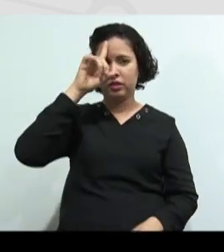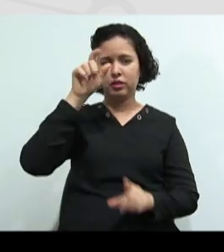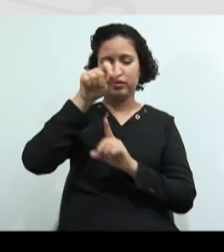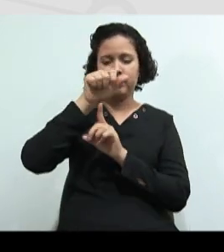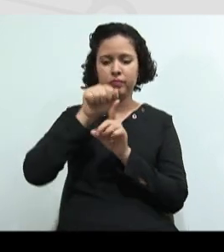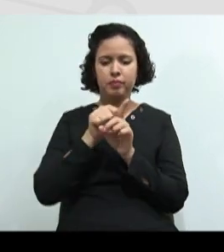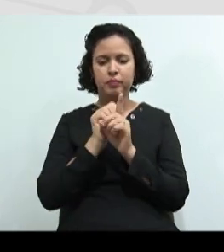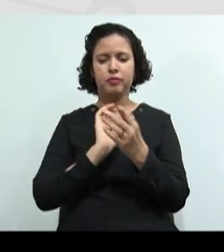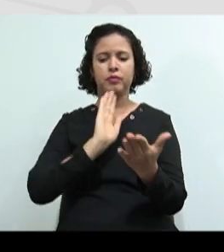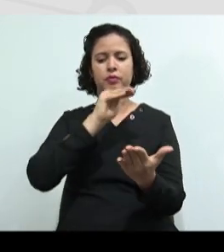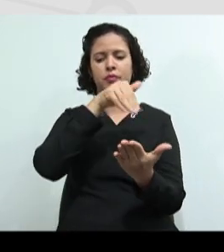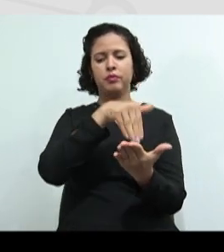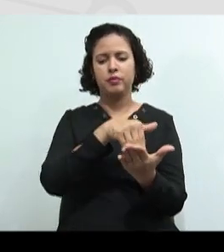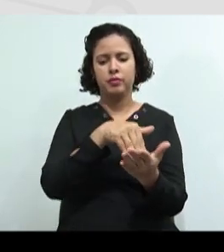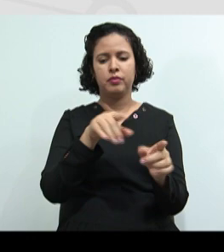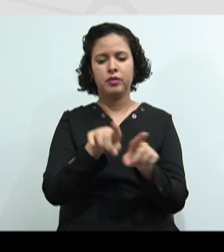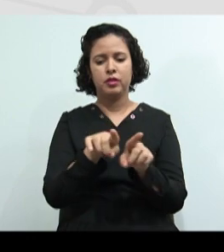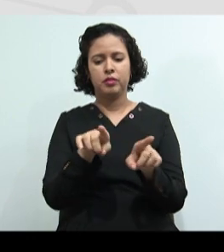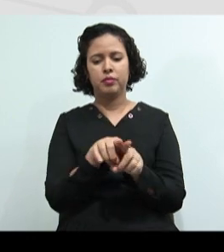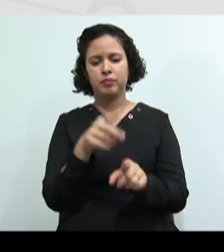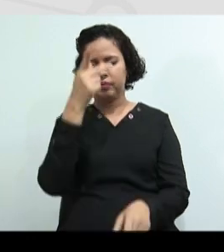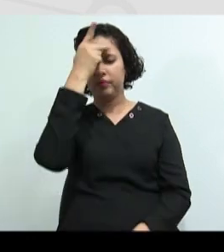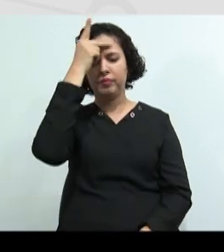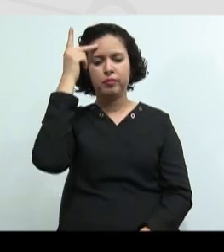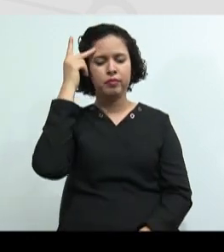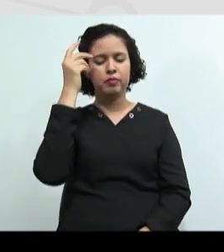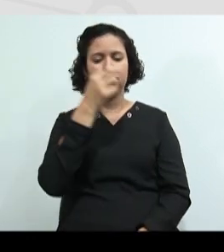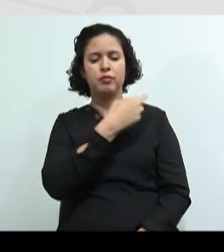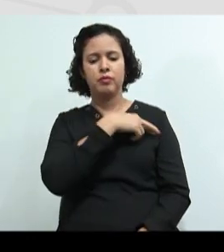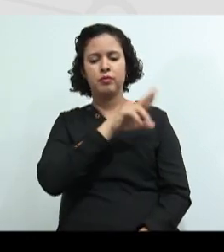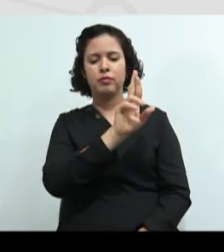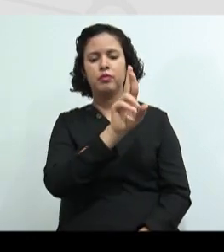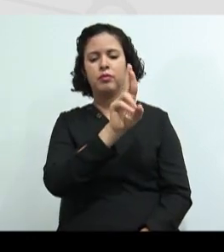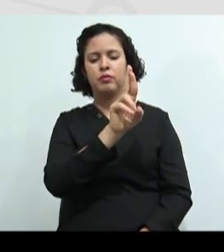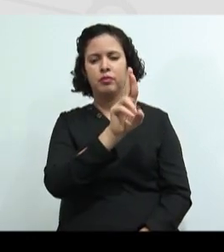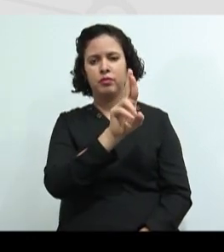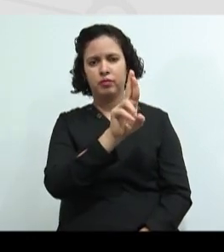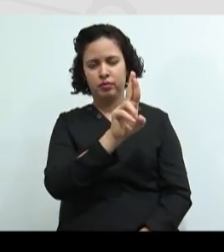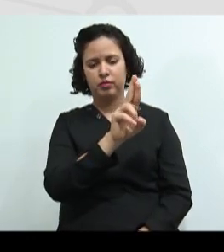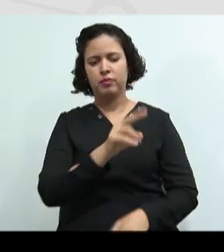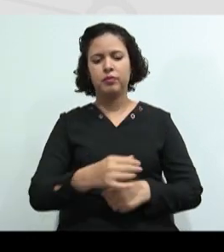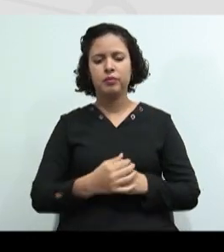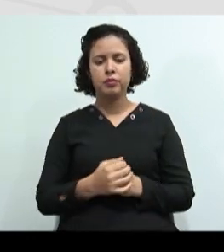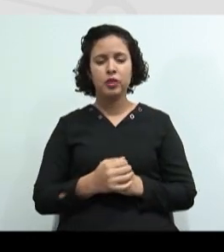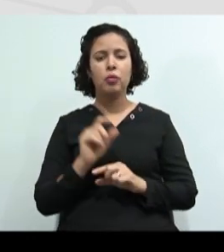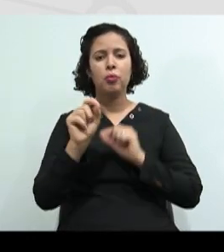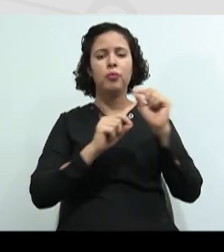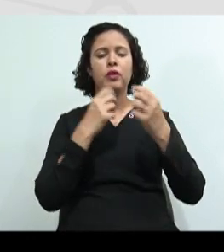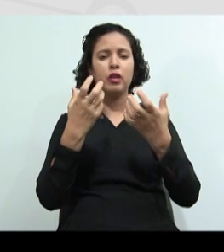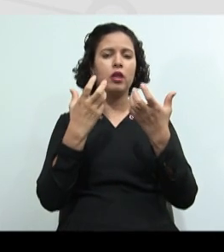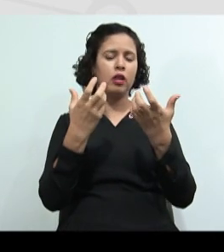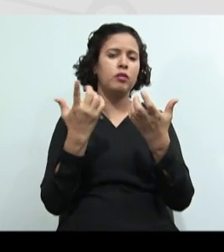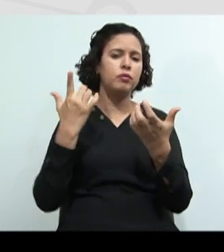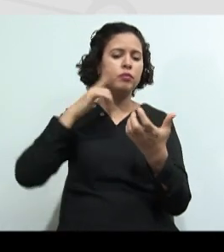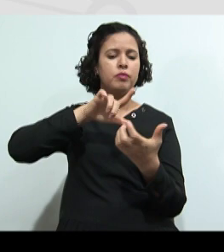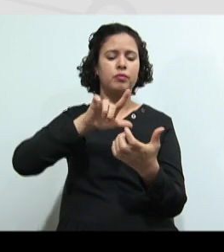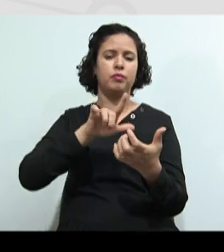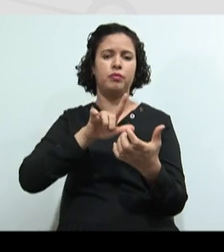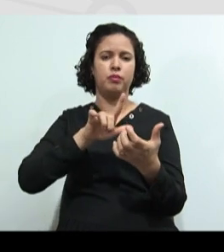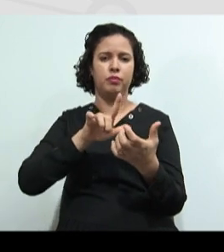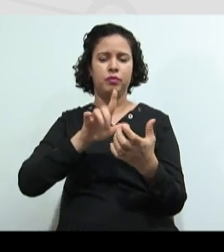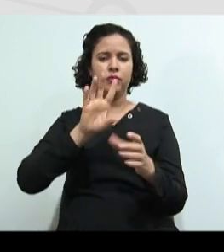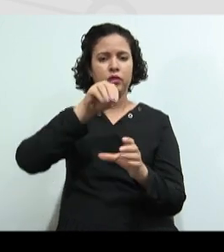as pessoas que são responsáveis, tá? E é lógico que se pretende atingir através do esforço de todos dentro